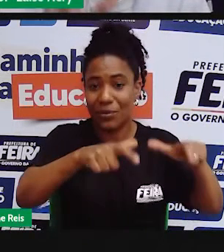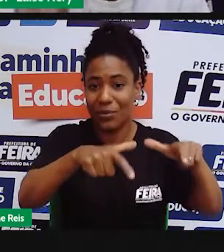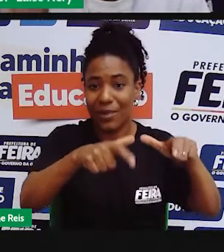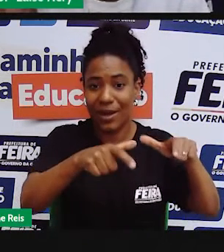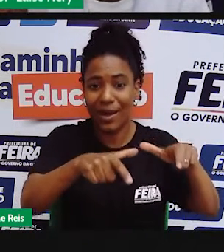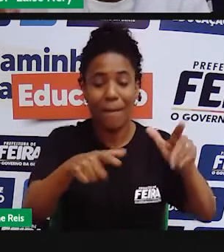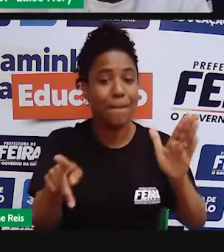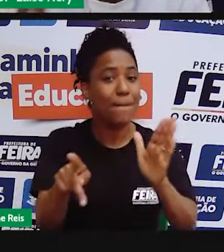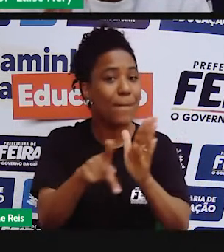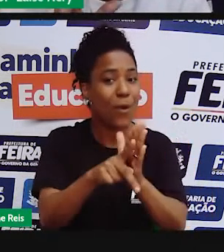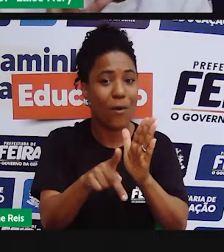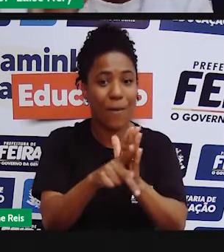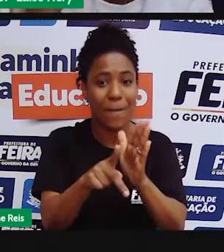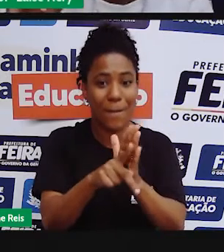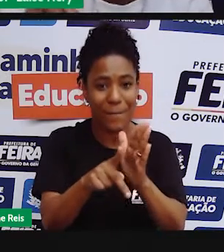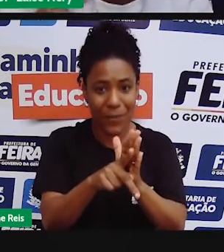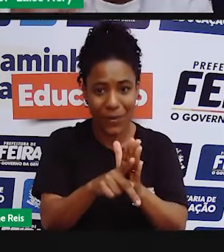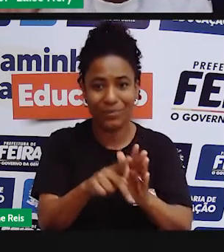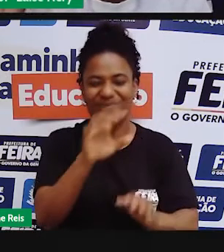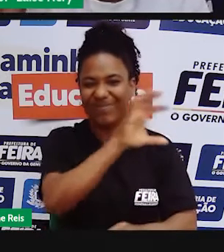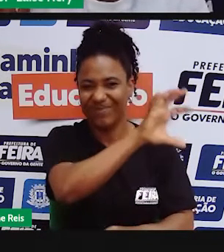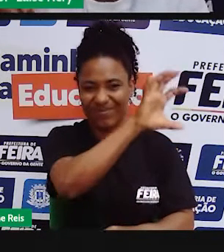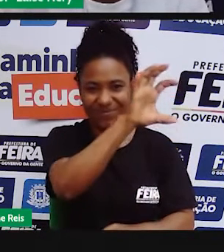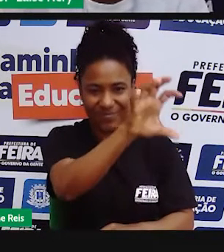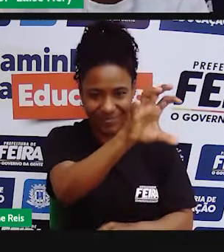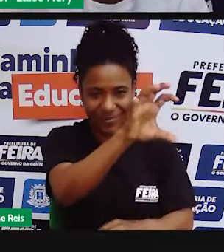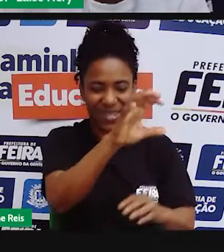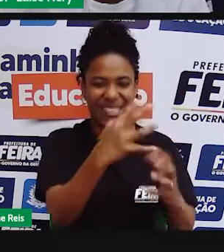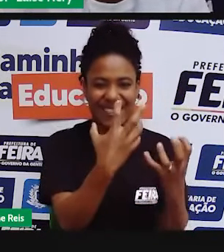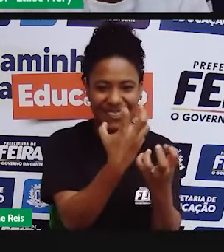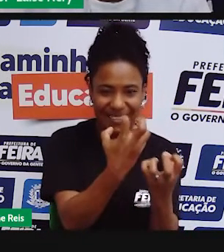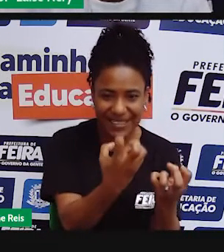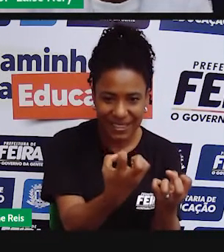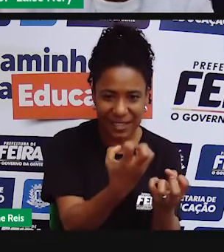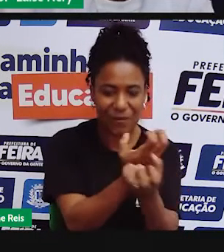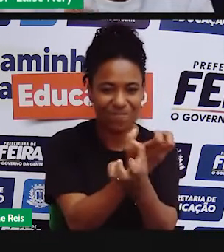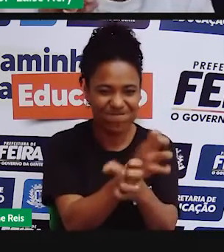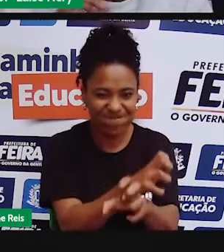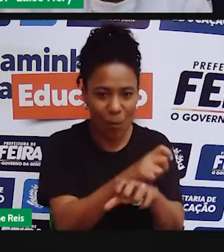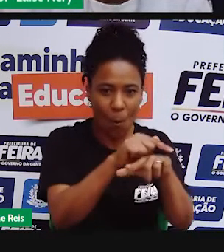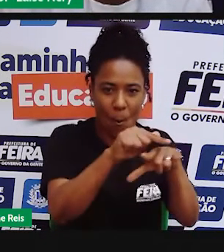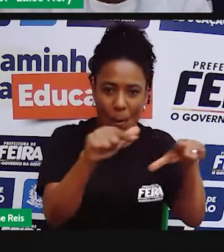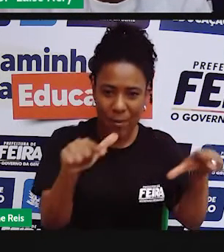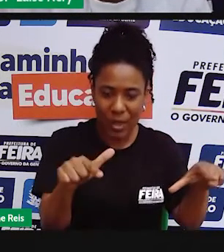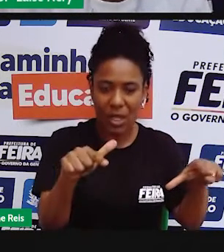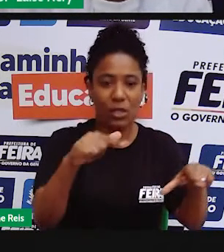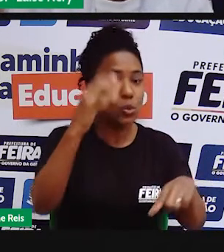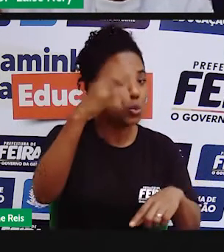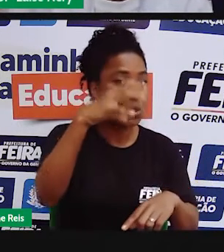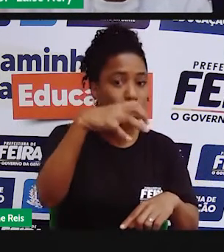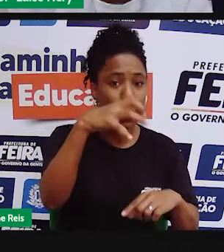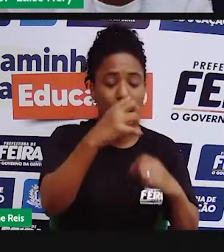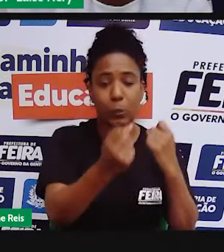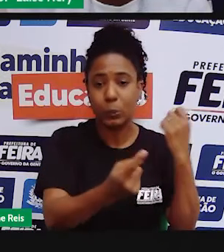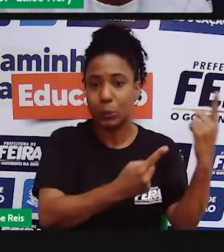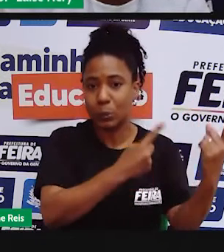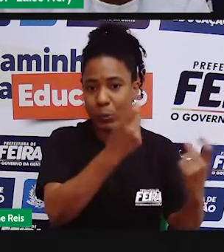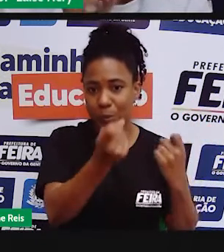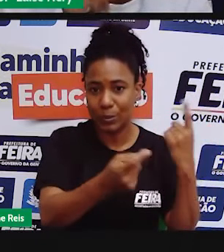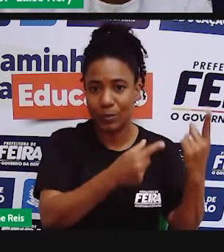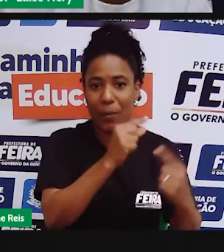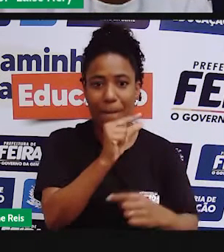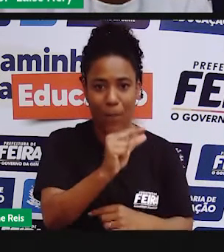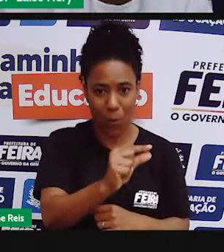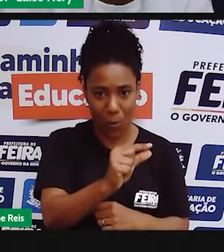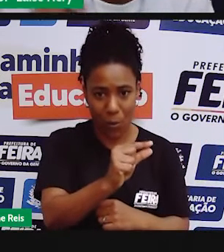região desértica, uma região seca, que chove pouco. Mas o que será que acontece quando nessa região